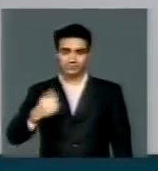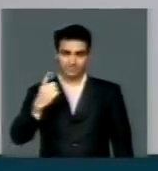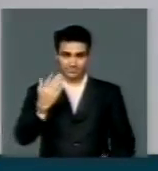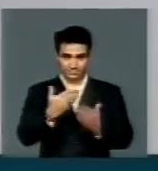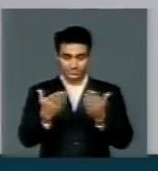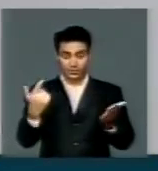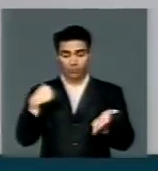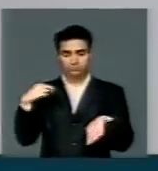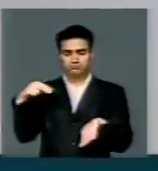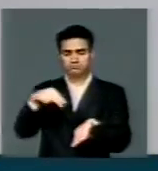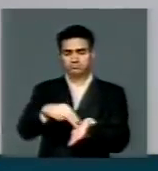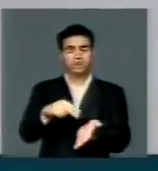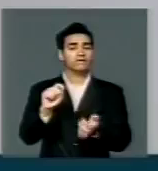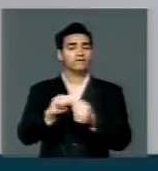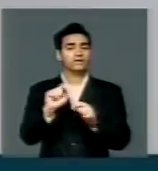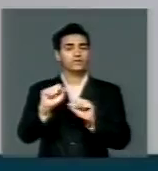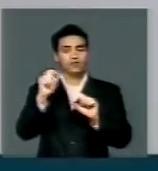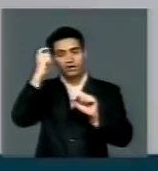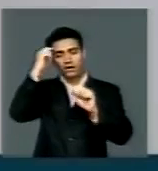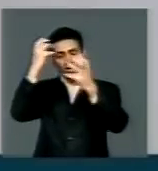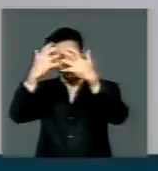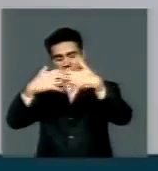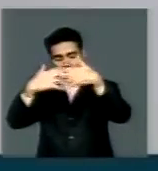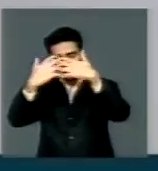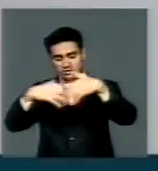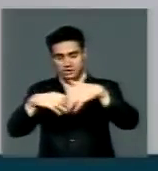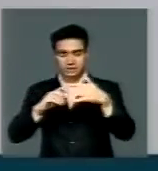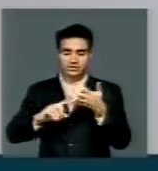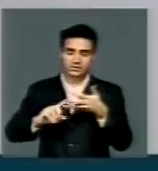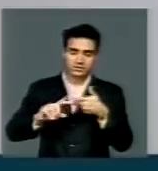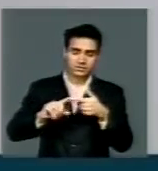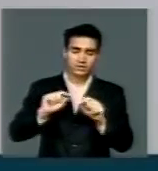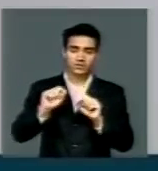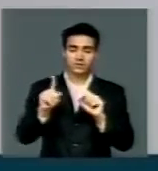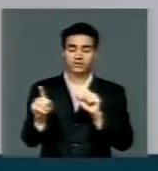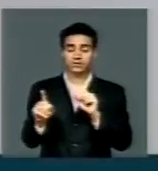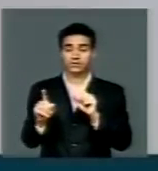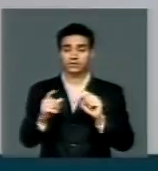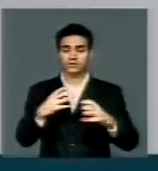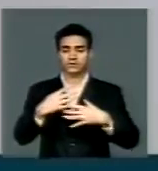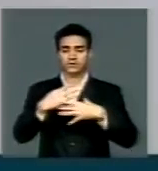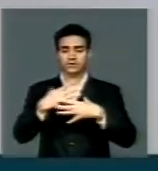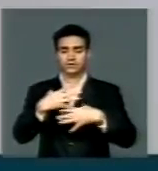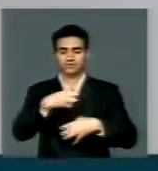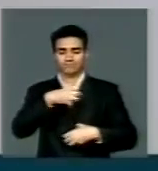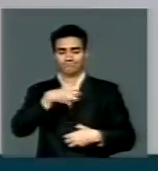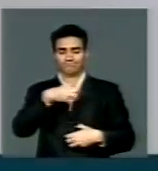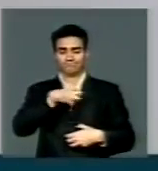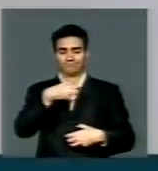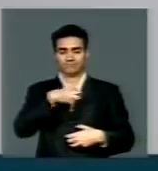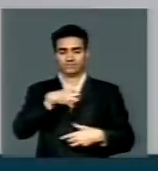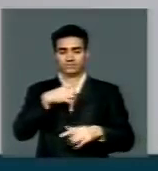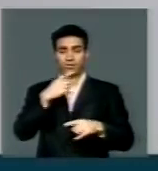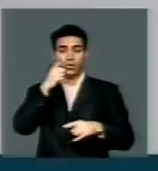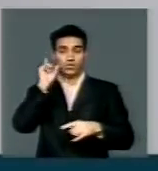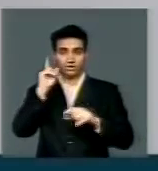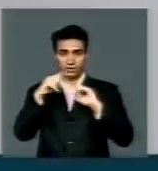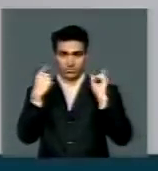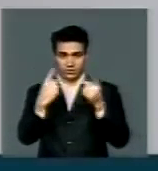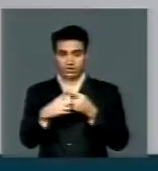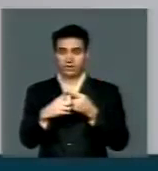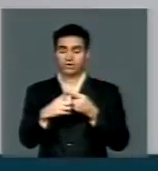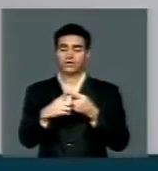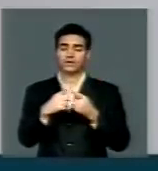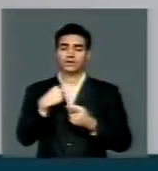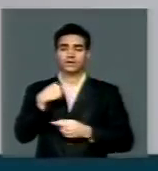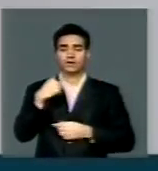eu venho aqui para uma reflexão que parte do estado de espírito que me tomou depois da sessão de ontem, pensando um pouco antes